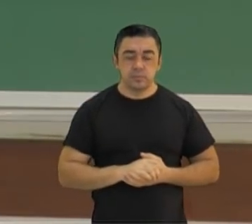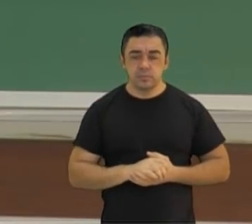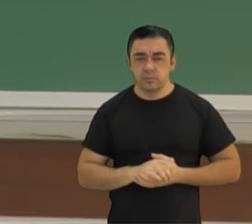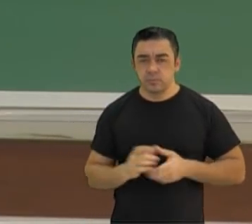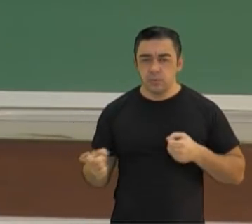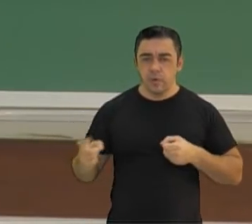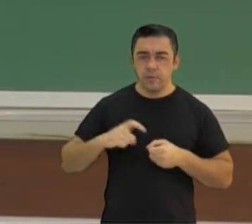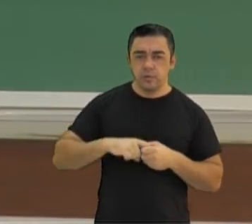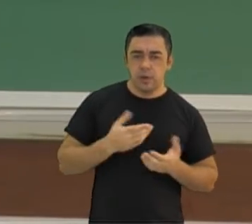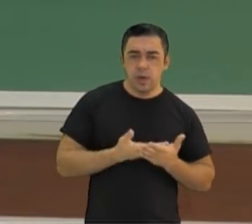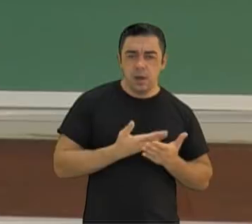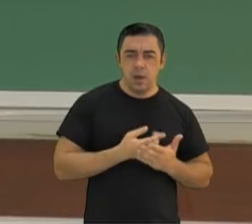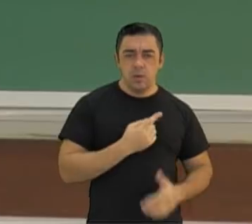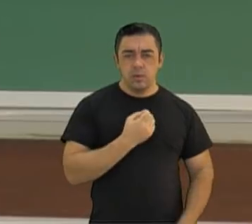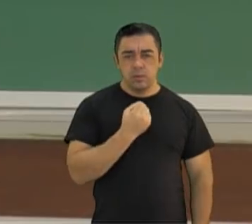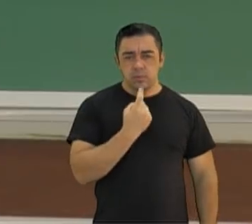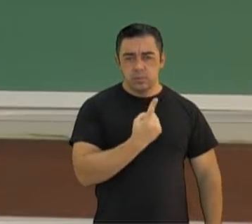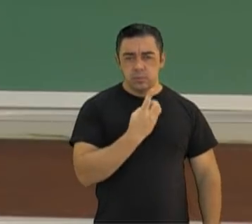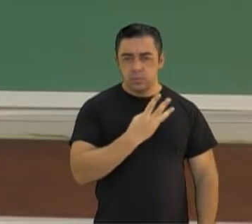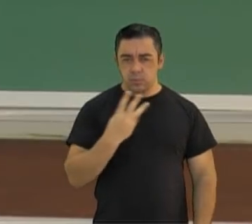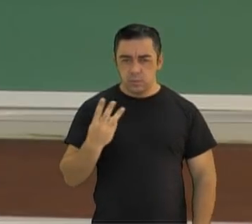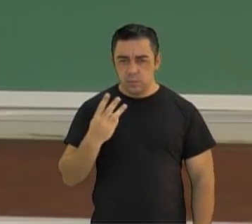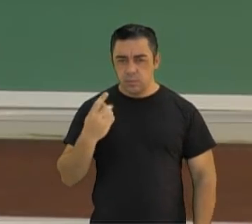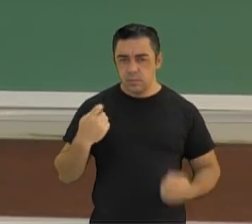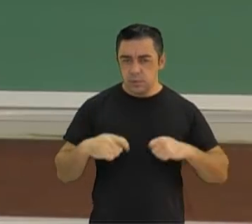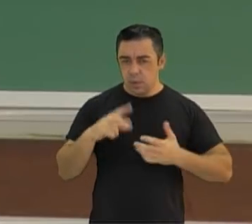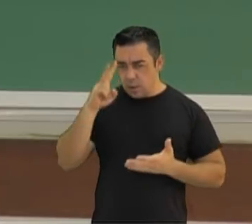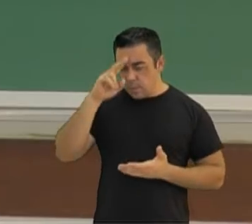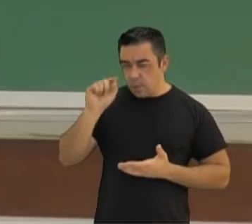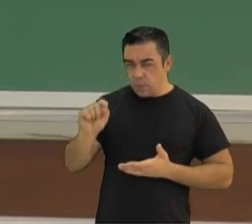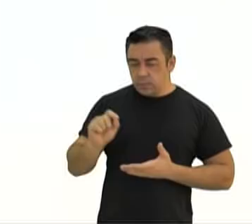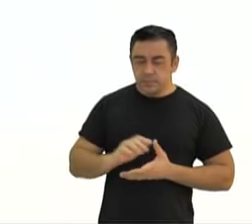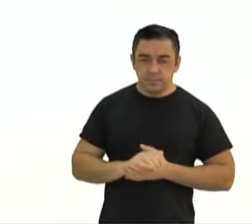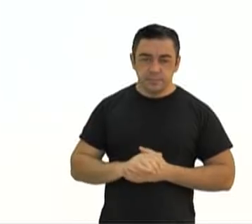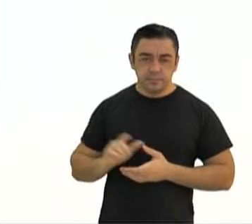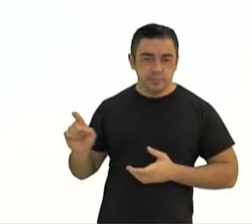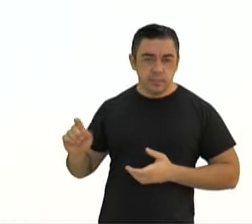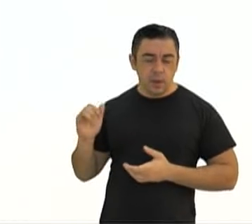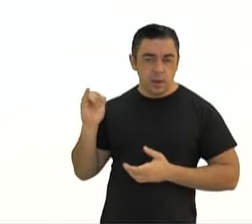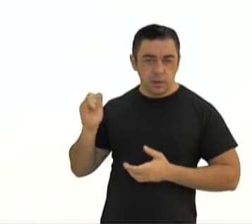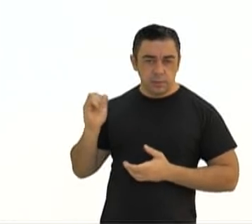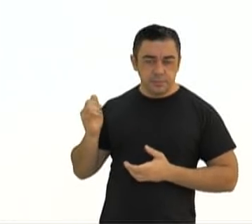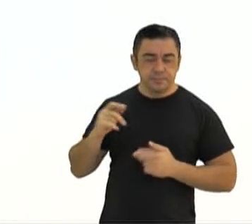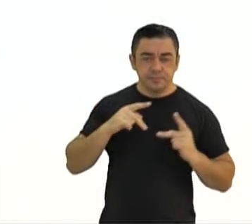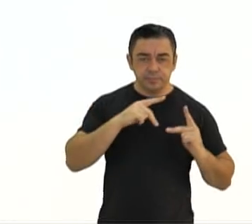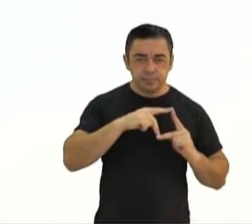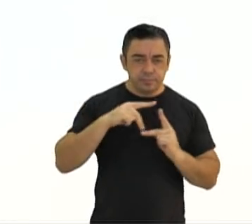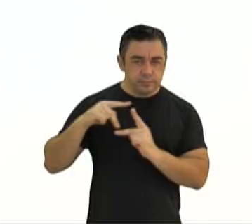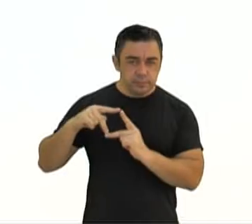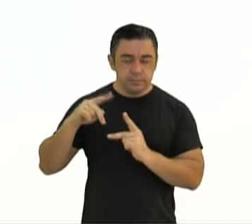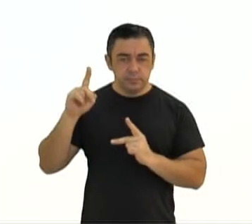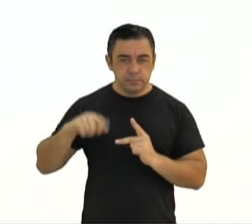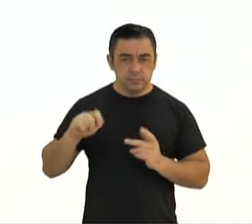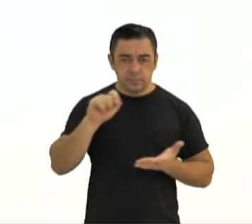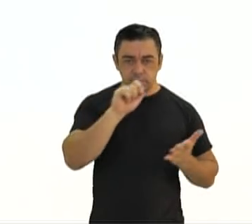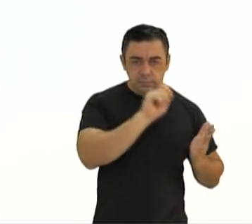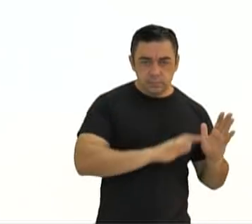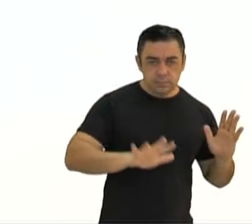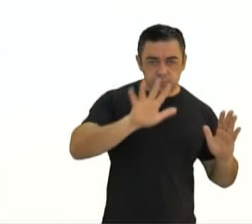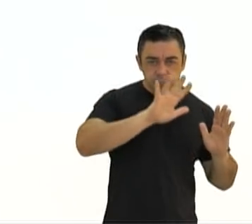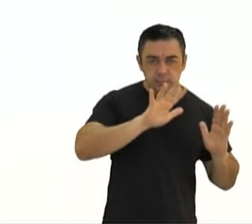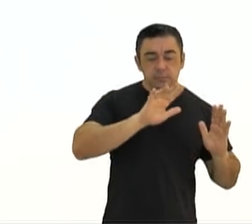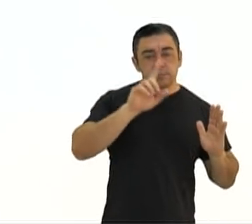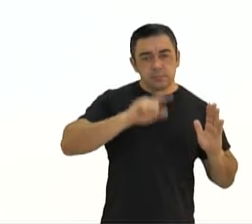Vamos retomar a aula 133, é preciso lembrar. As histórias em quadrinhos são narrativas gráficas, ou